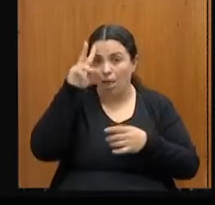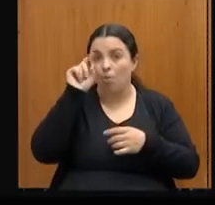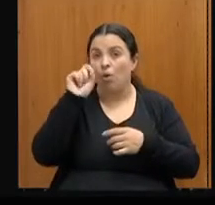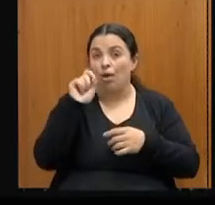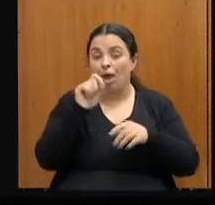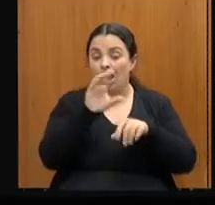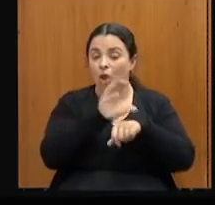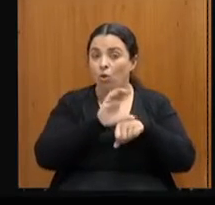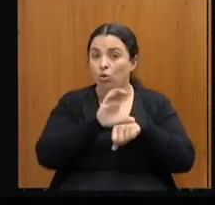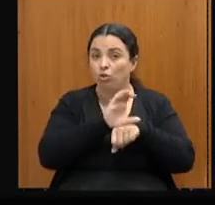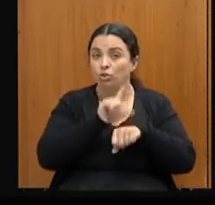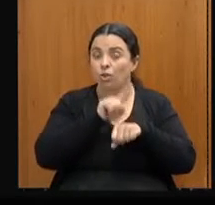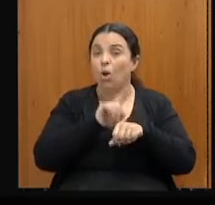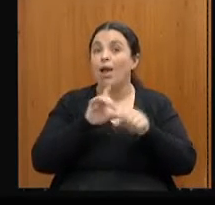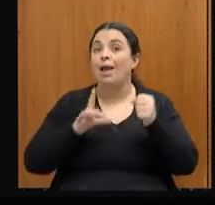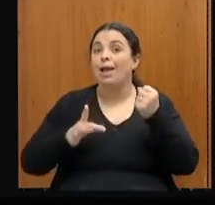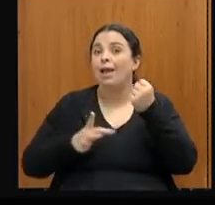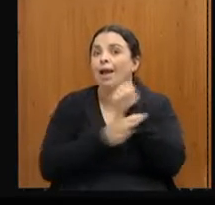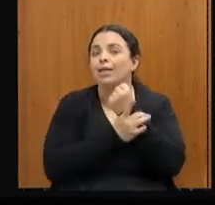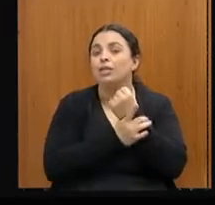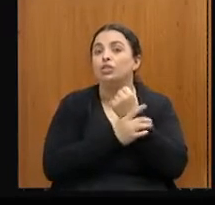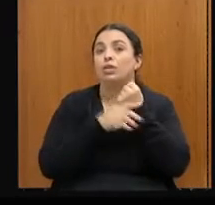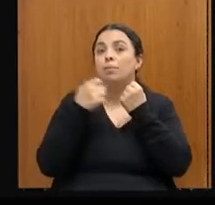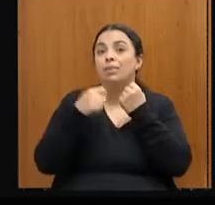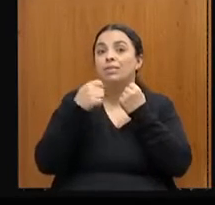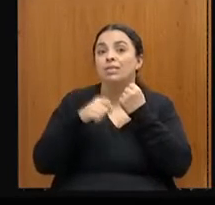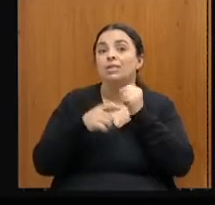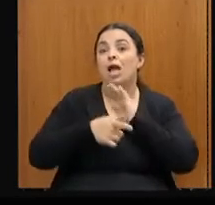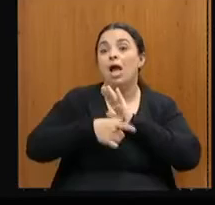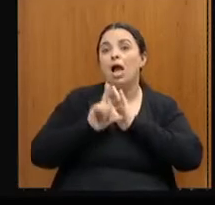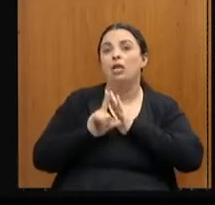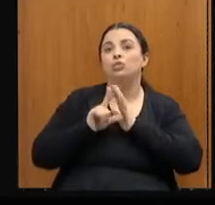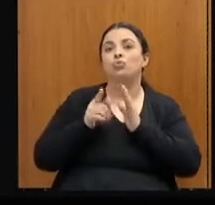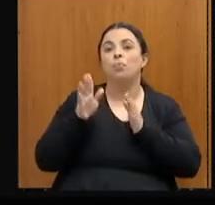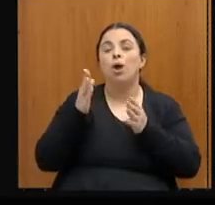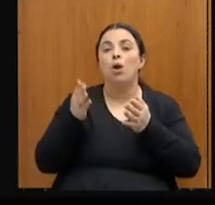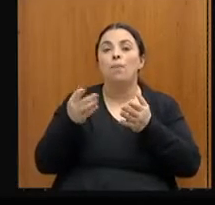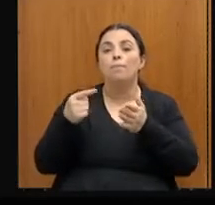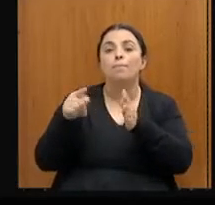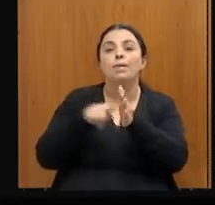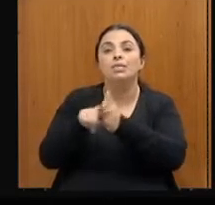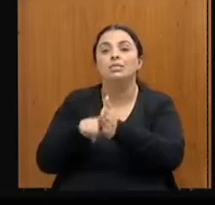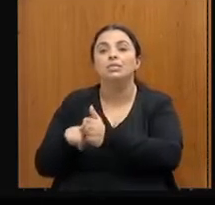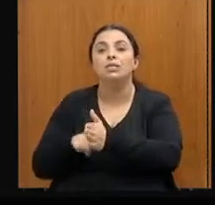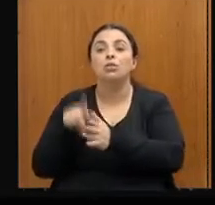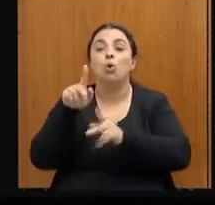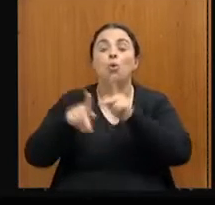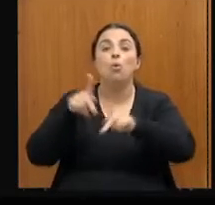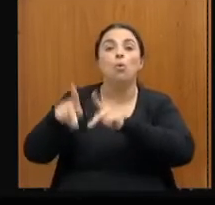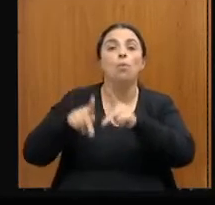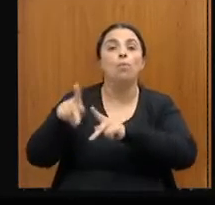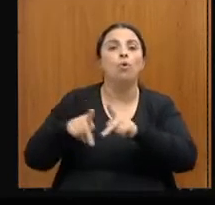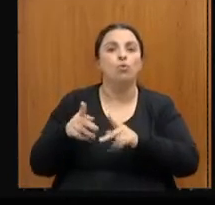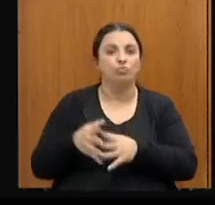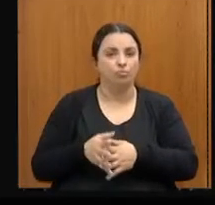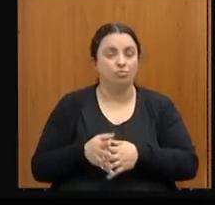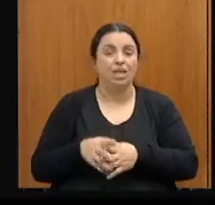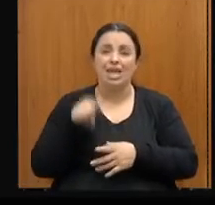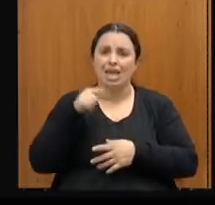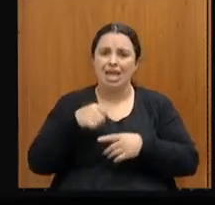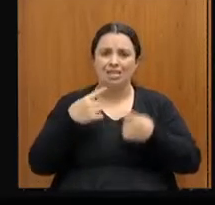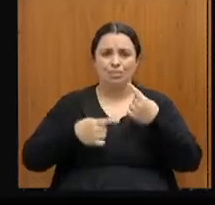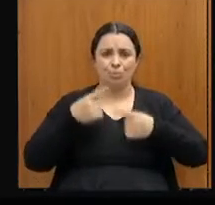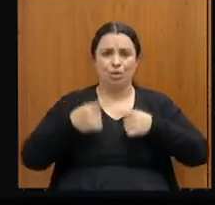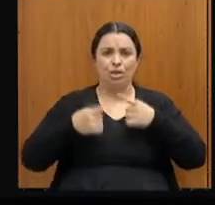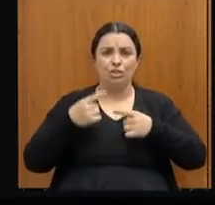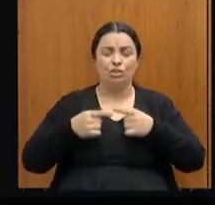garante tem que ser feito uma consulta Popular sobre a plantação já nós estamos indo para política de privatização